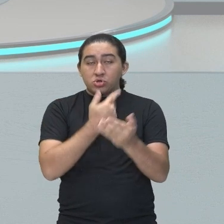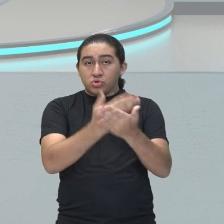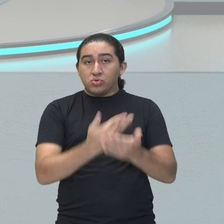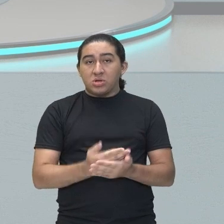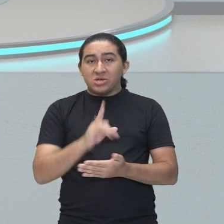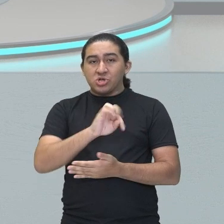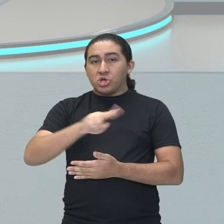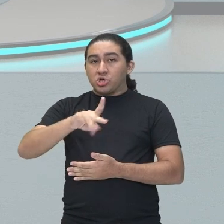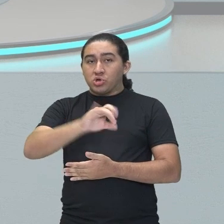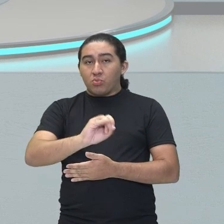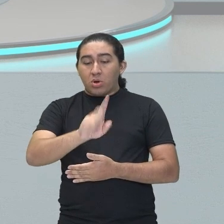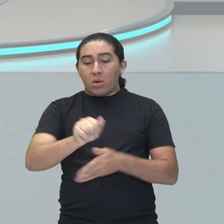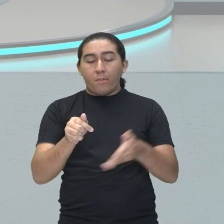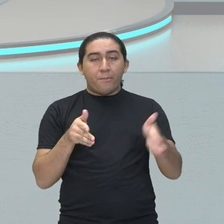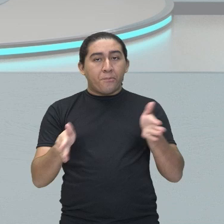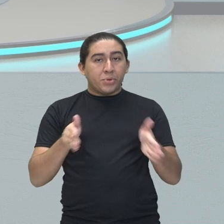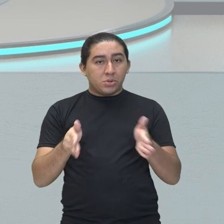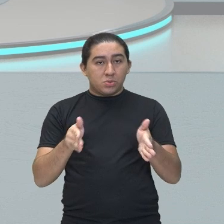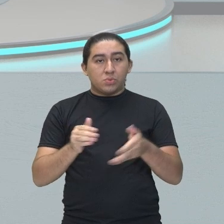um período